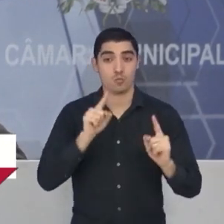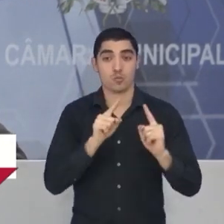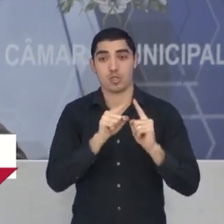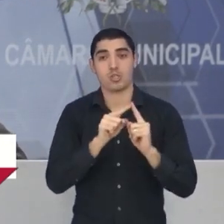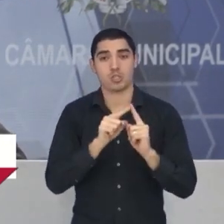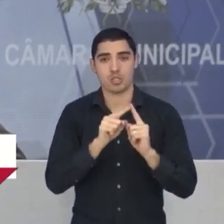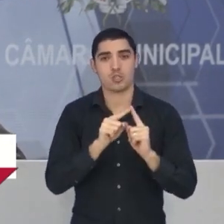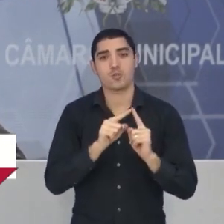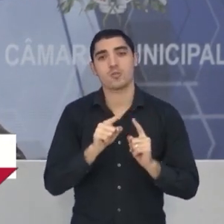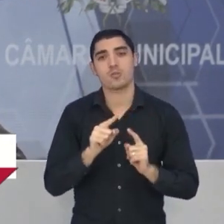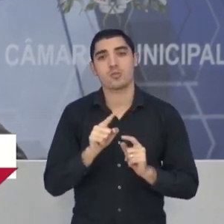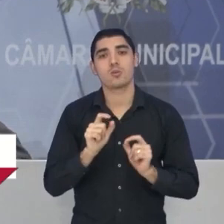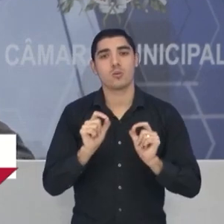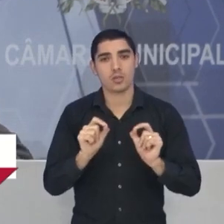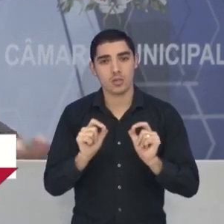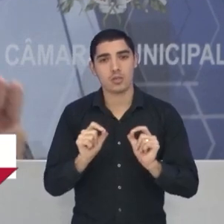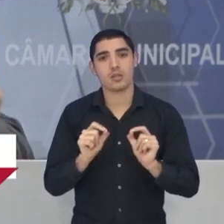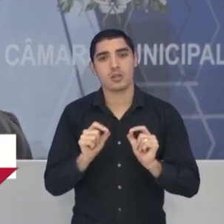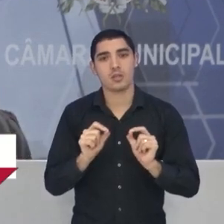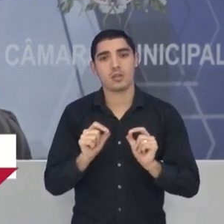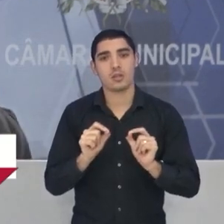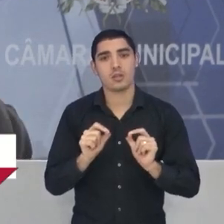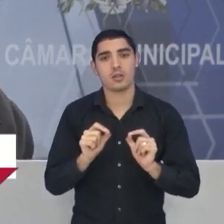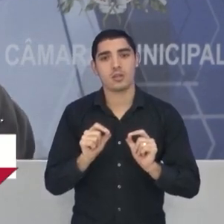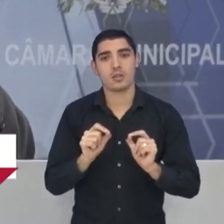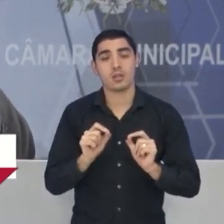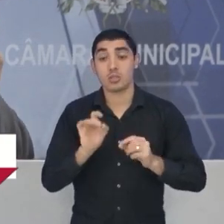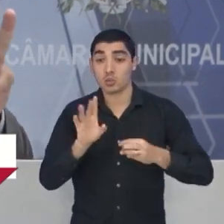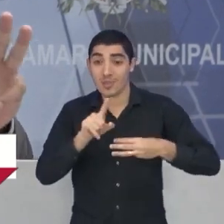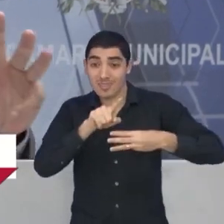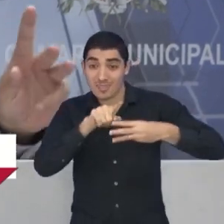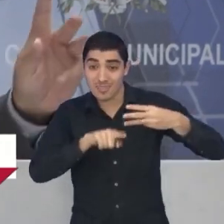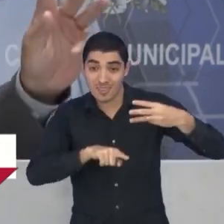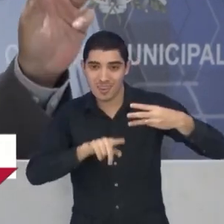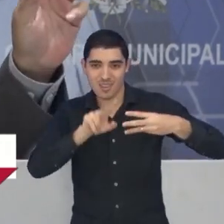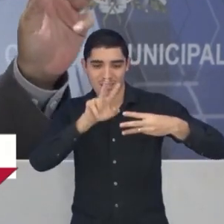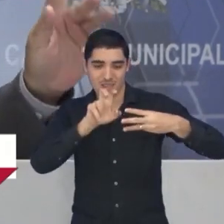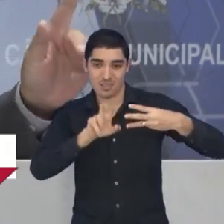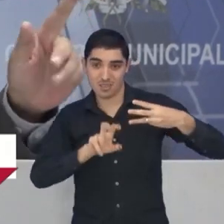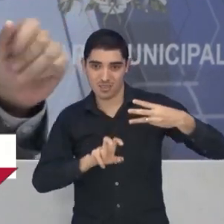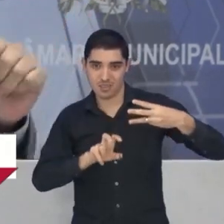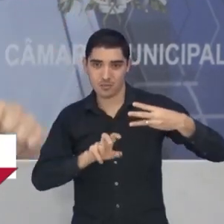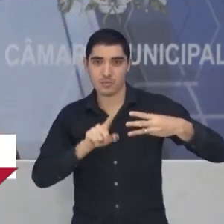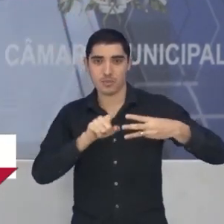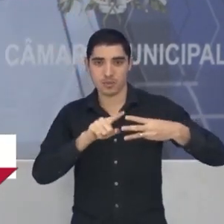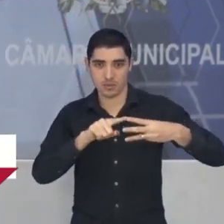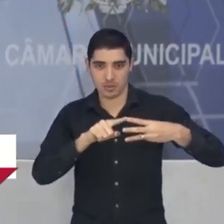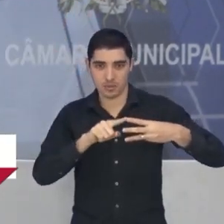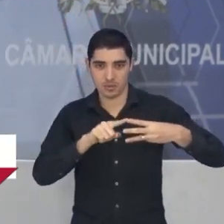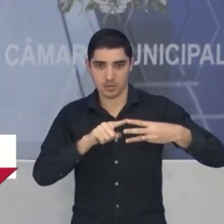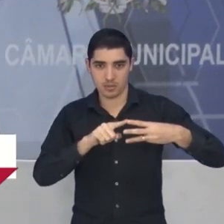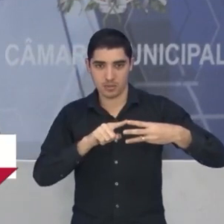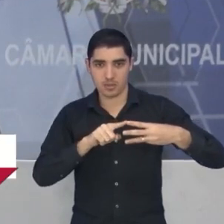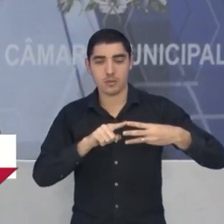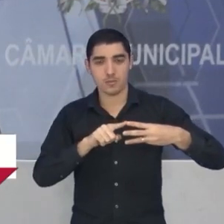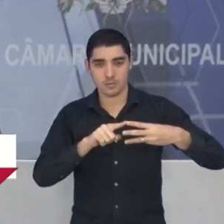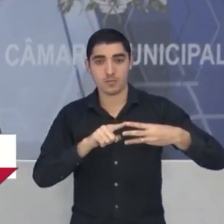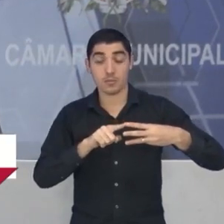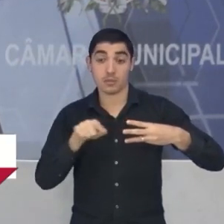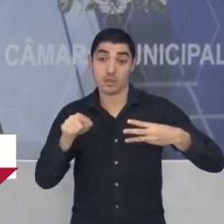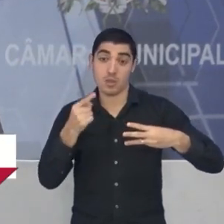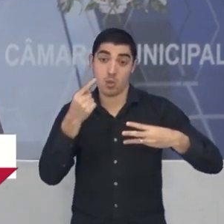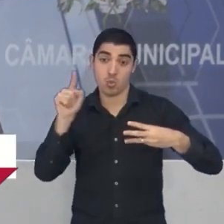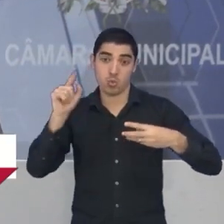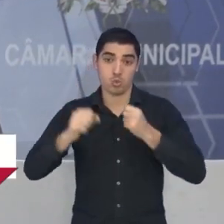cumprir é basicamente falar sobre três temas vedações de último ano de